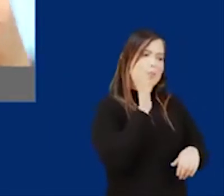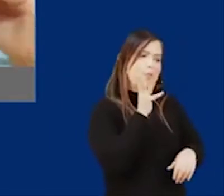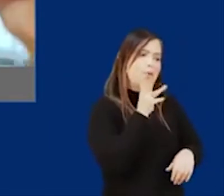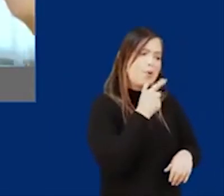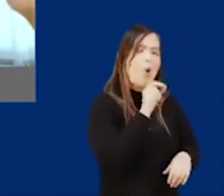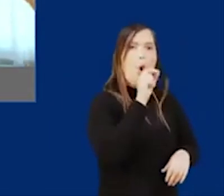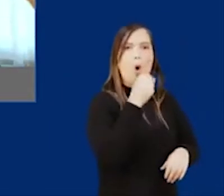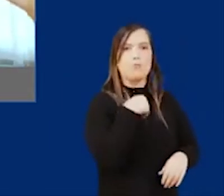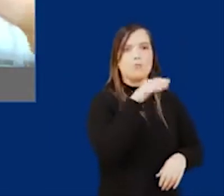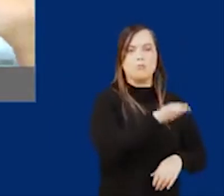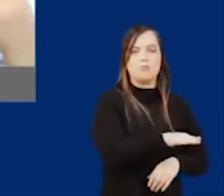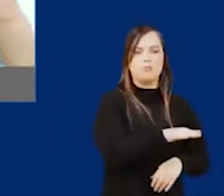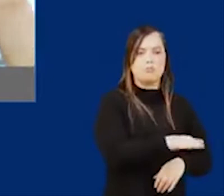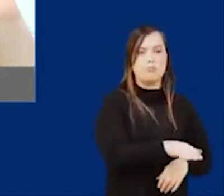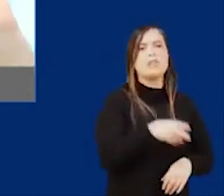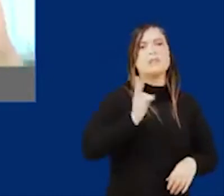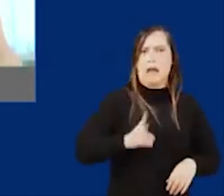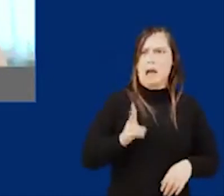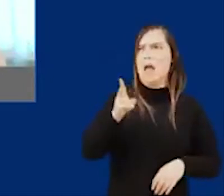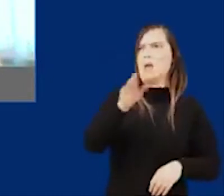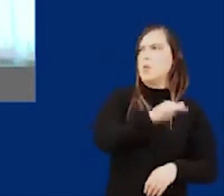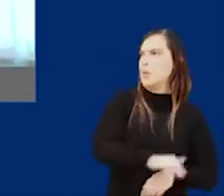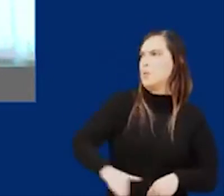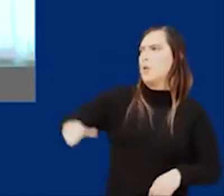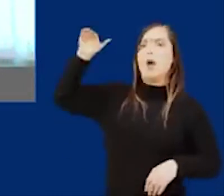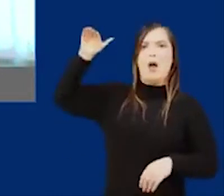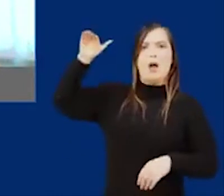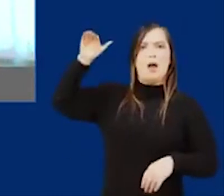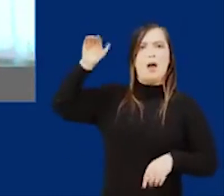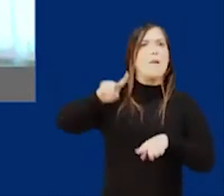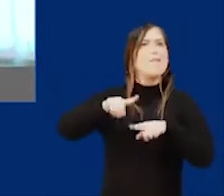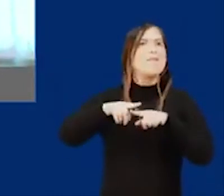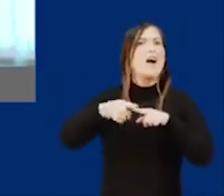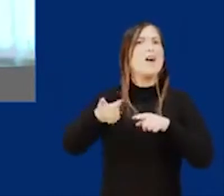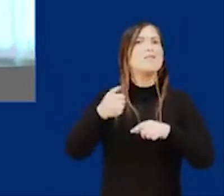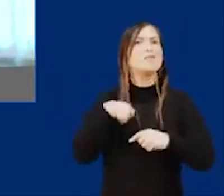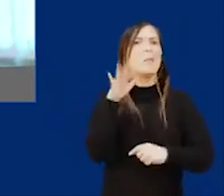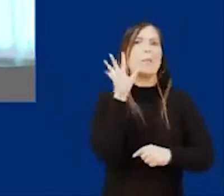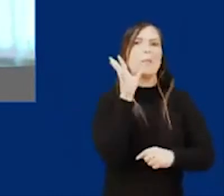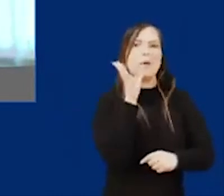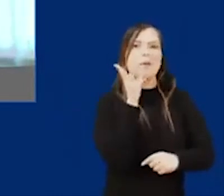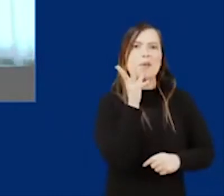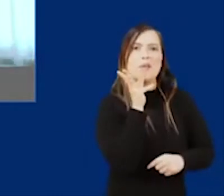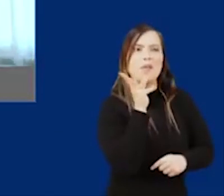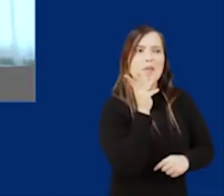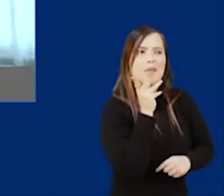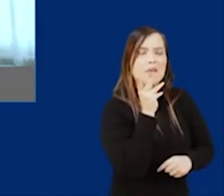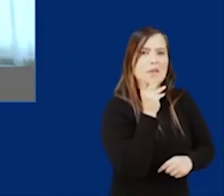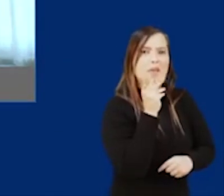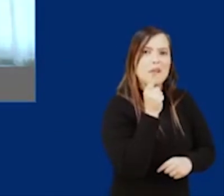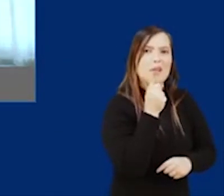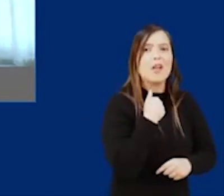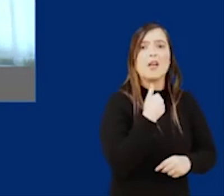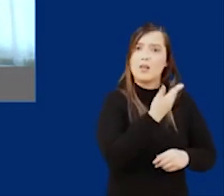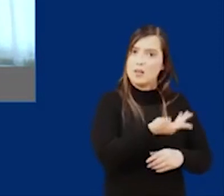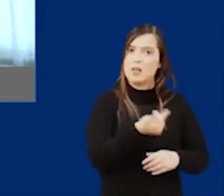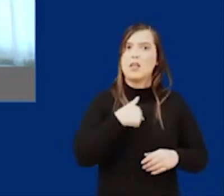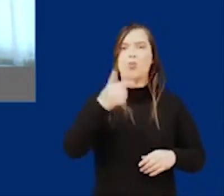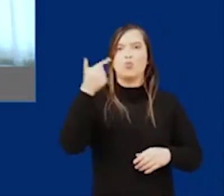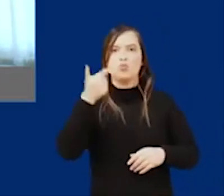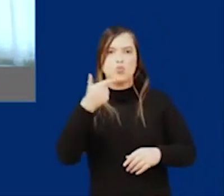criança continua crescendo sempre, né? Até virar adulto, mas ela só vai desacelerando esse ritmo. E isso acontece mais no 2º ano de vida e